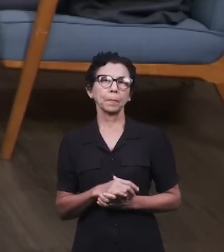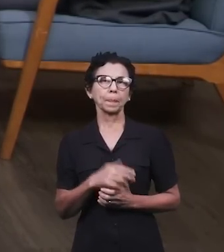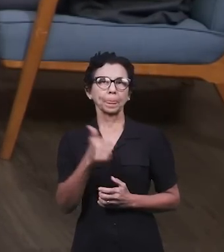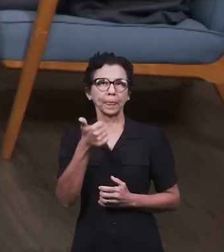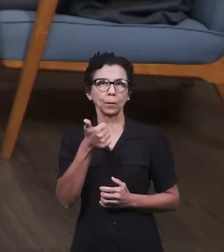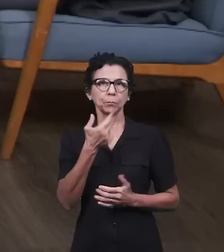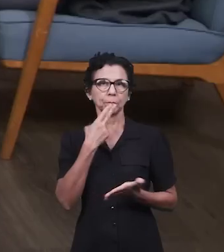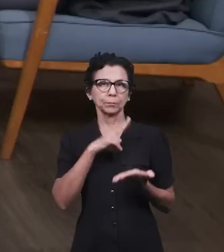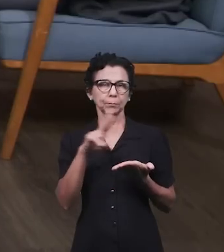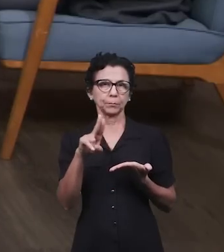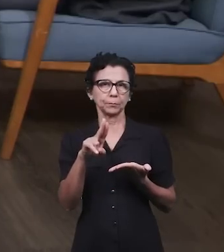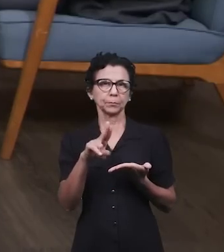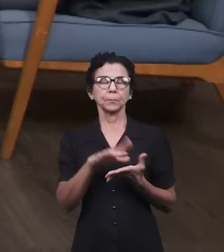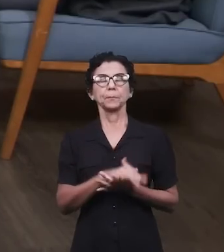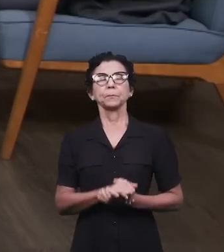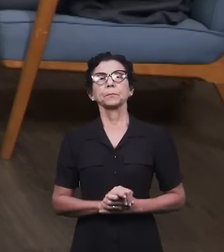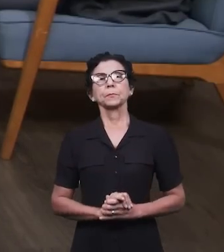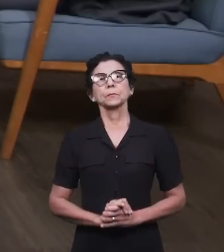na primeira carta